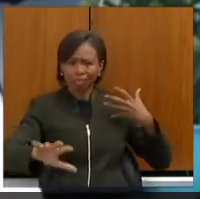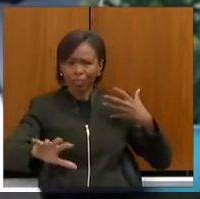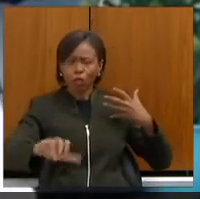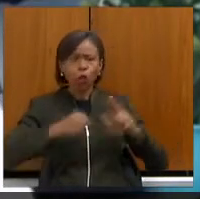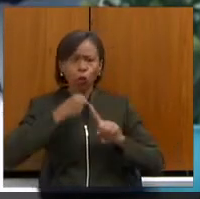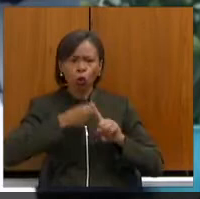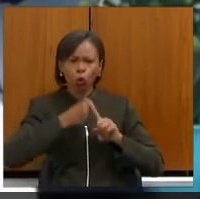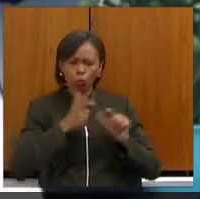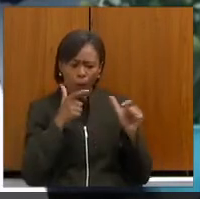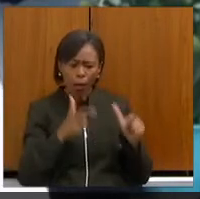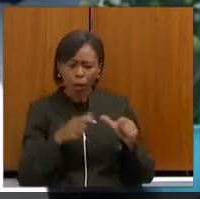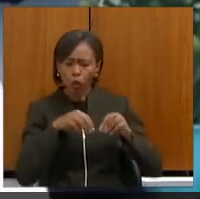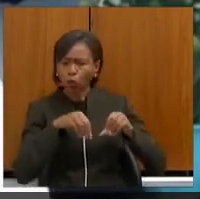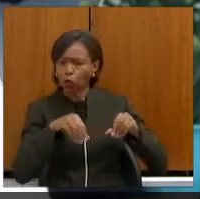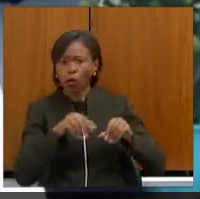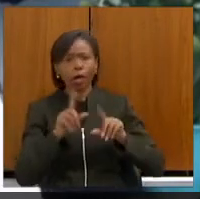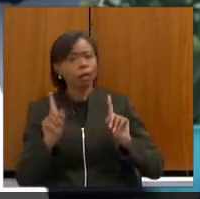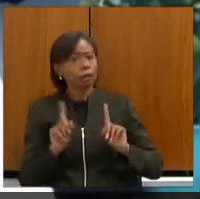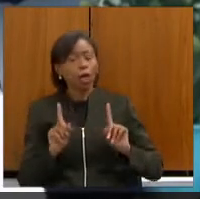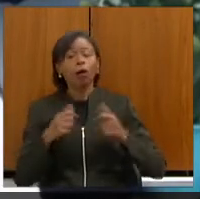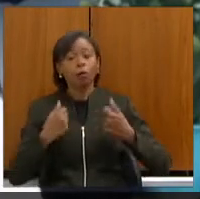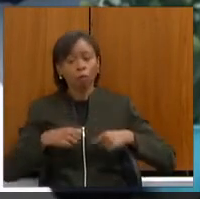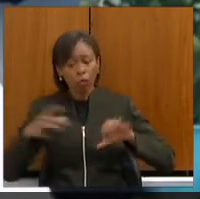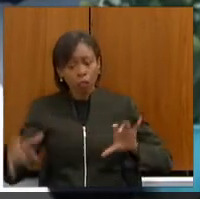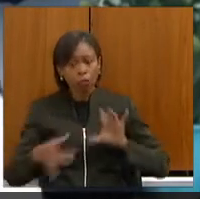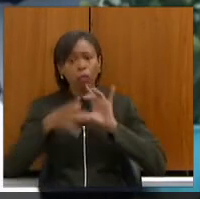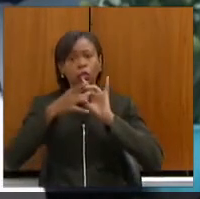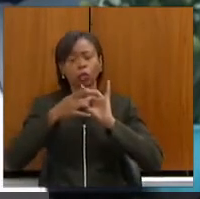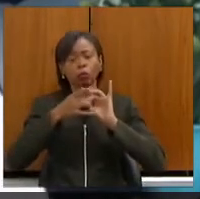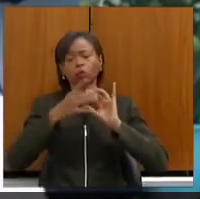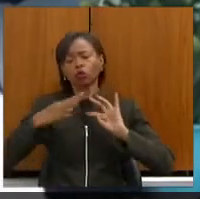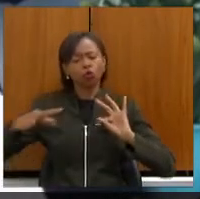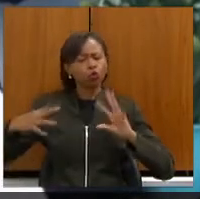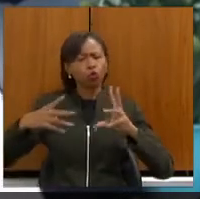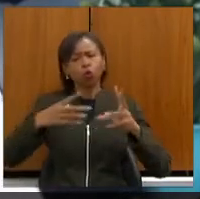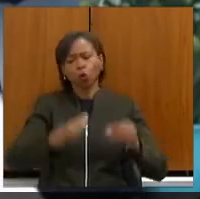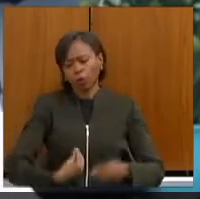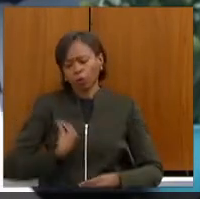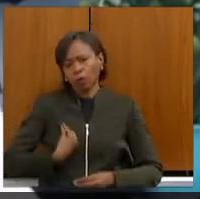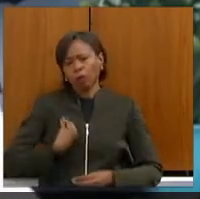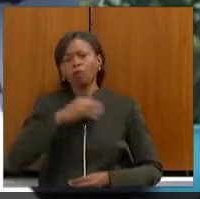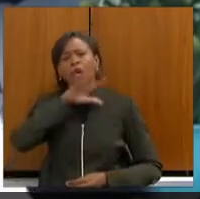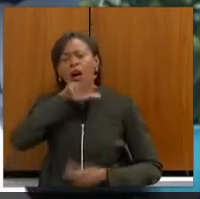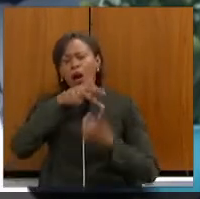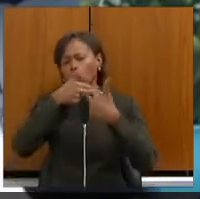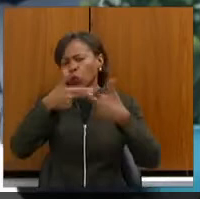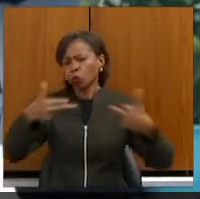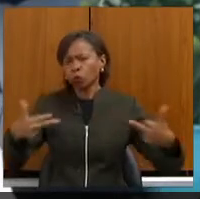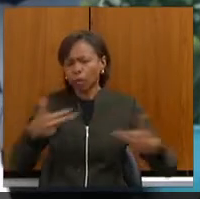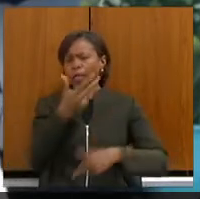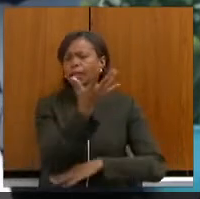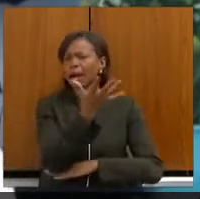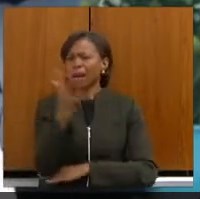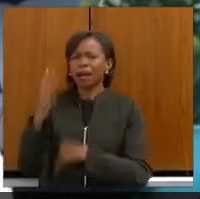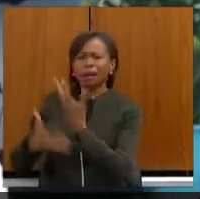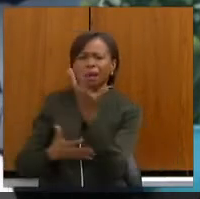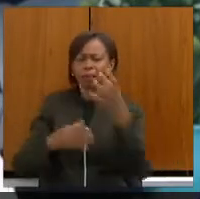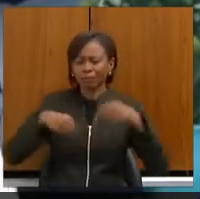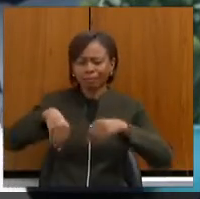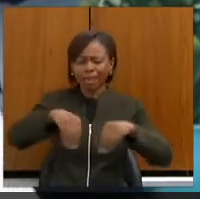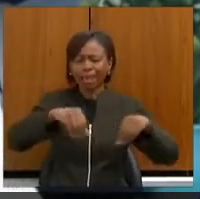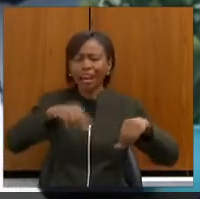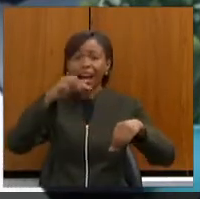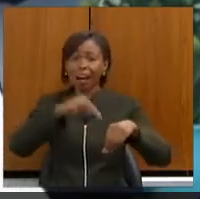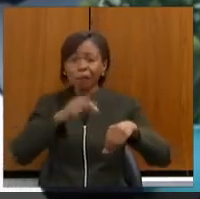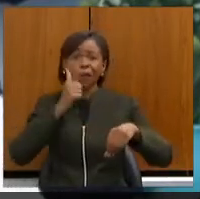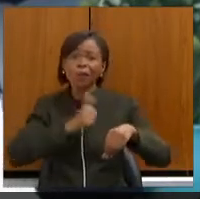território por todos os seres vivem e por tudo que flui e está em equilíbrio com a mãe terra não à toa o corpo da terra assim